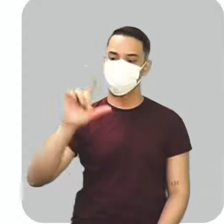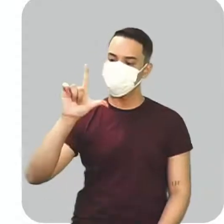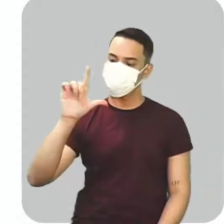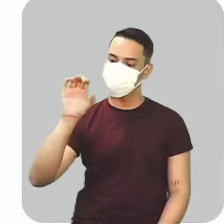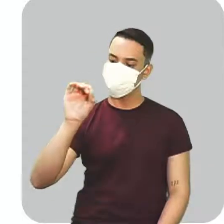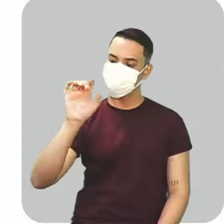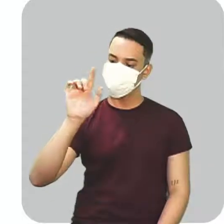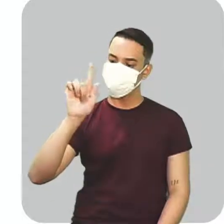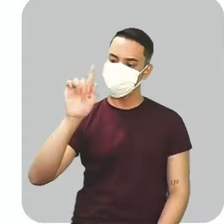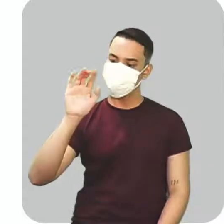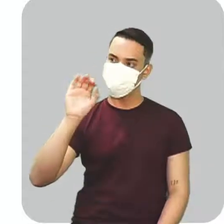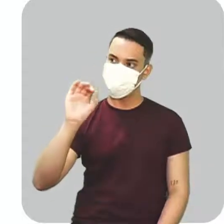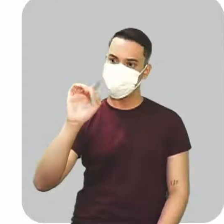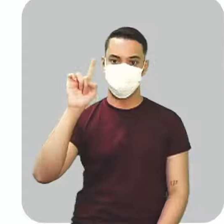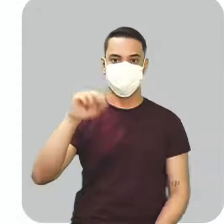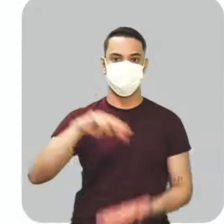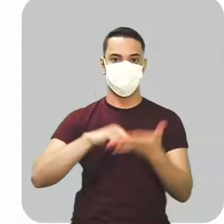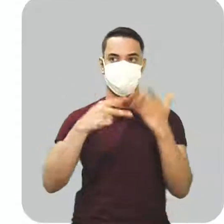Que é